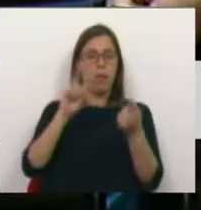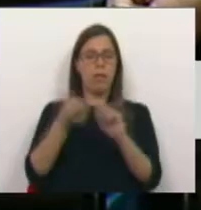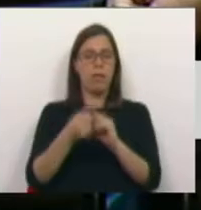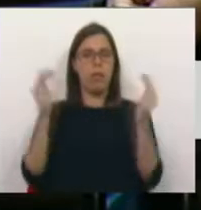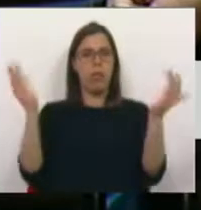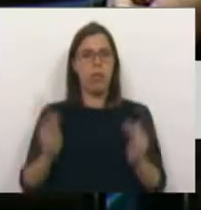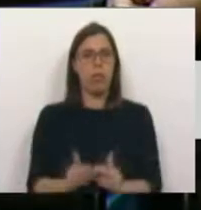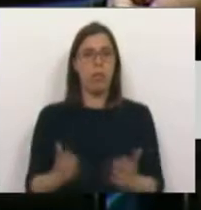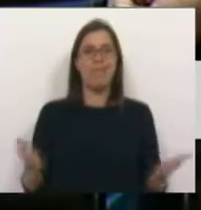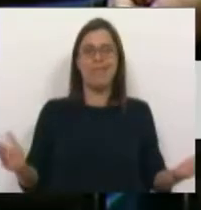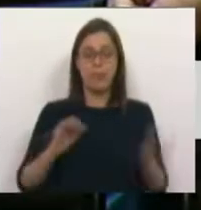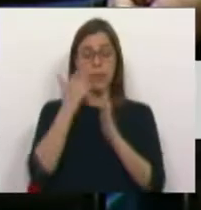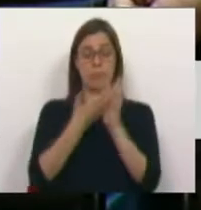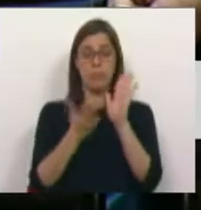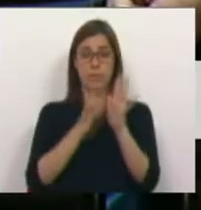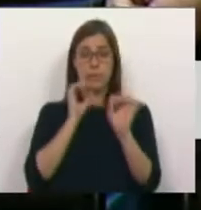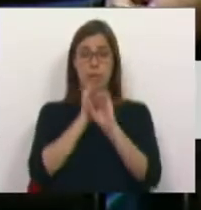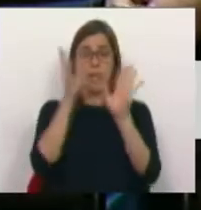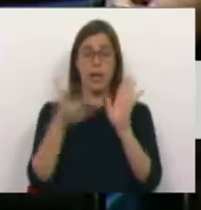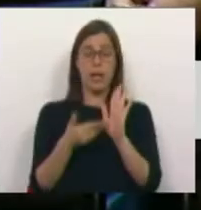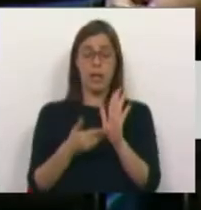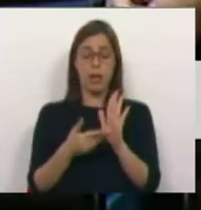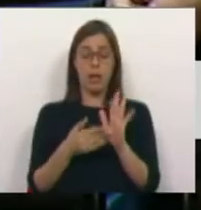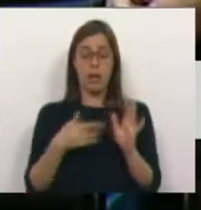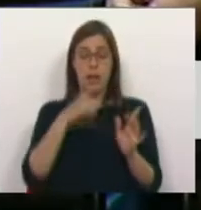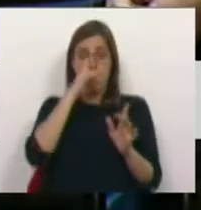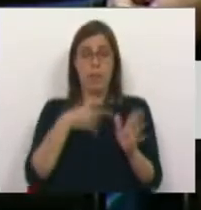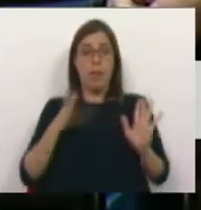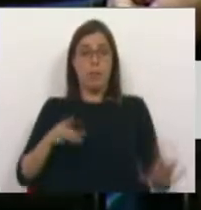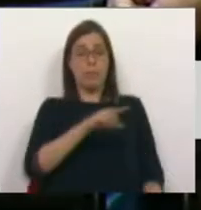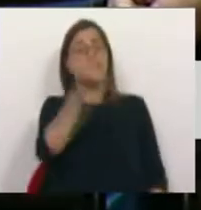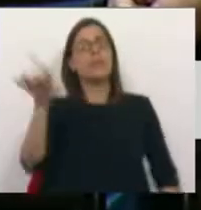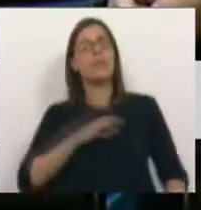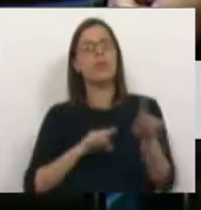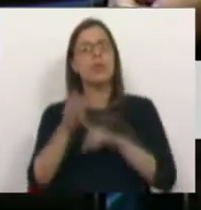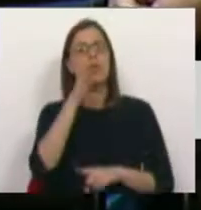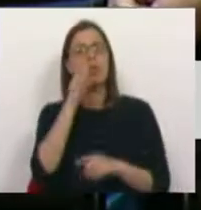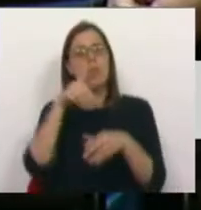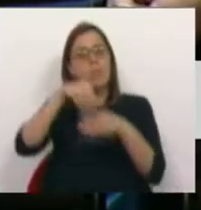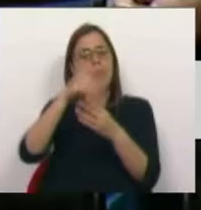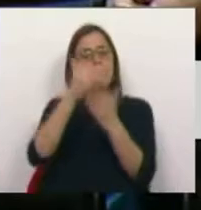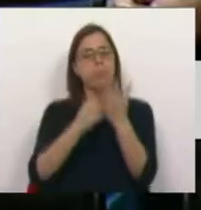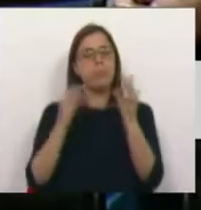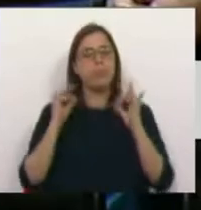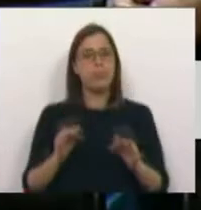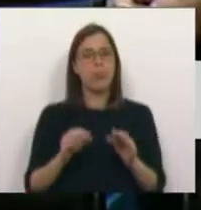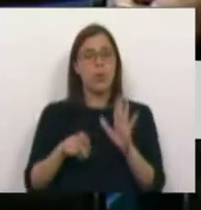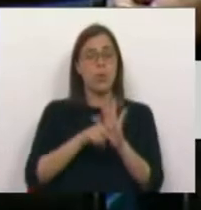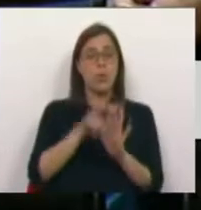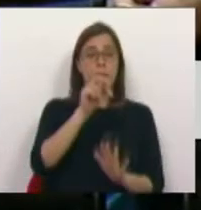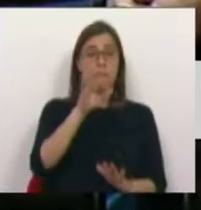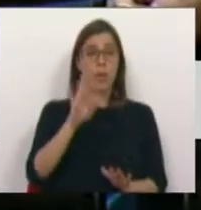Direito democrático. Ora, a Constituição é clara a este respeito. Escuso de lembrar às senhoras e aos senhores deputados o teor literal do